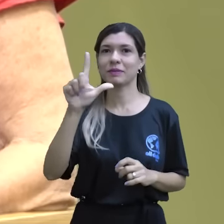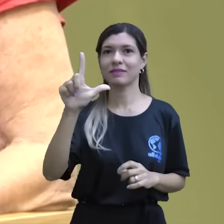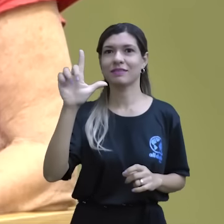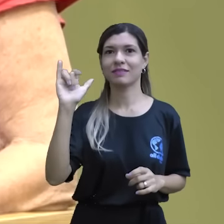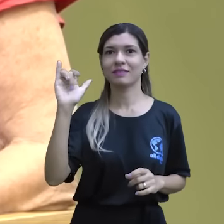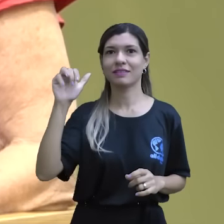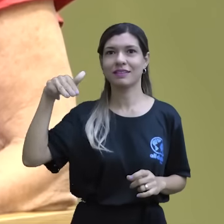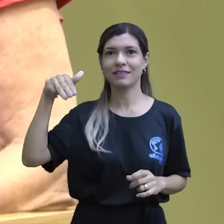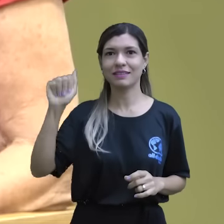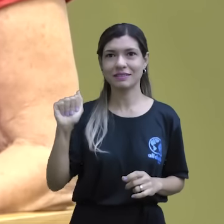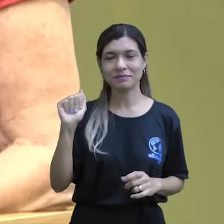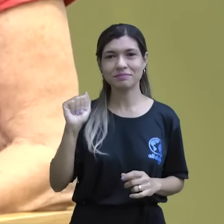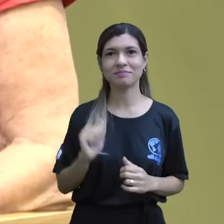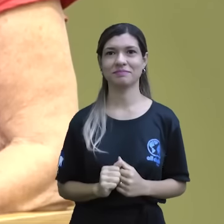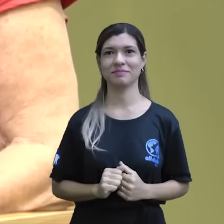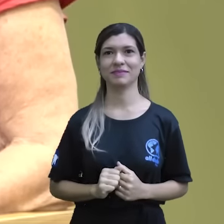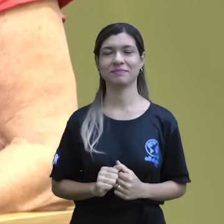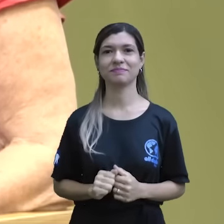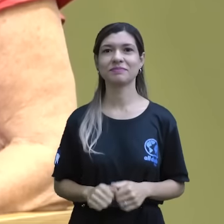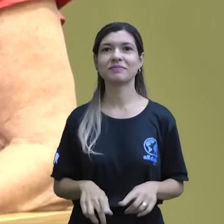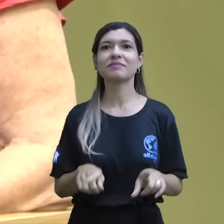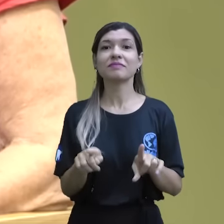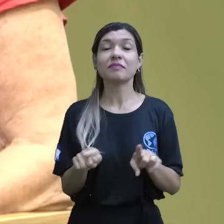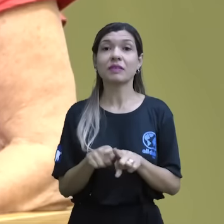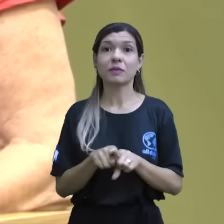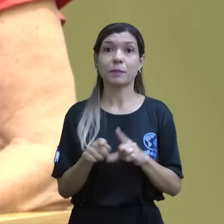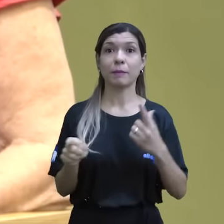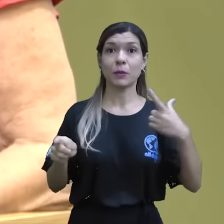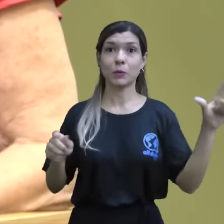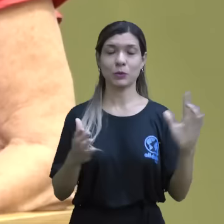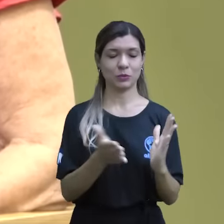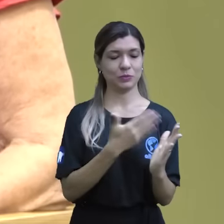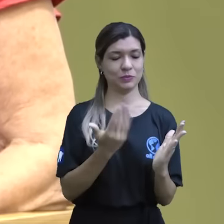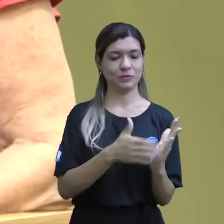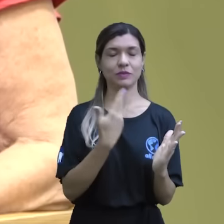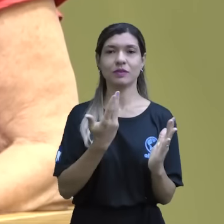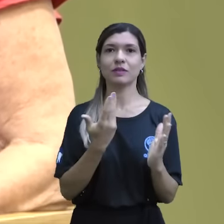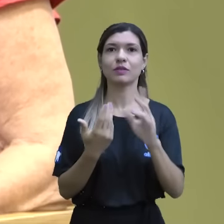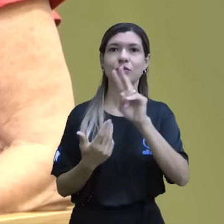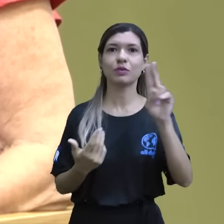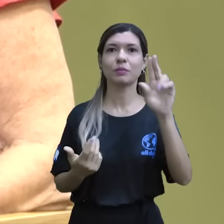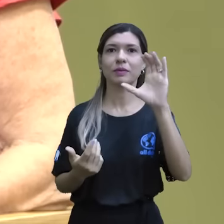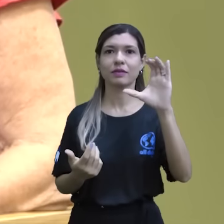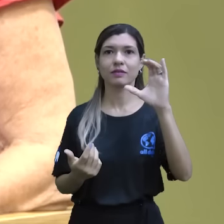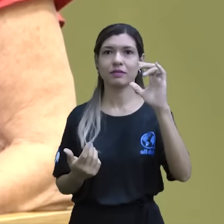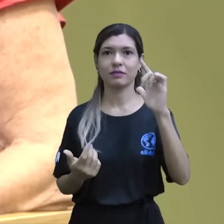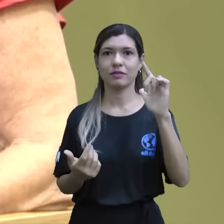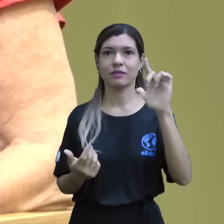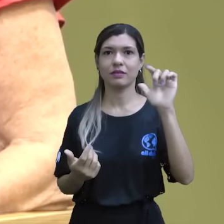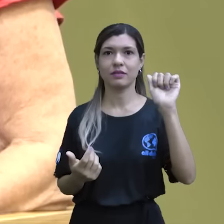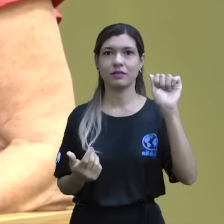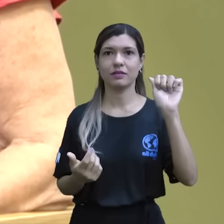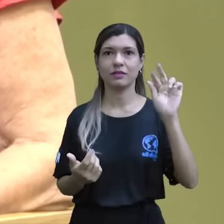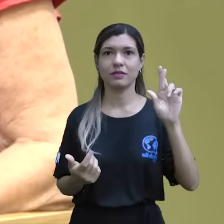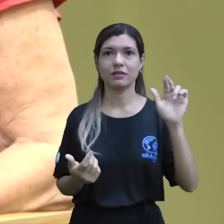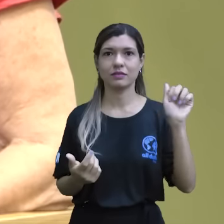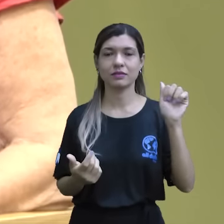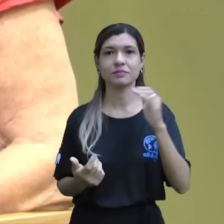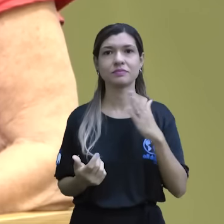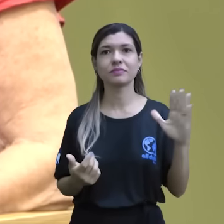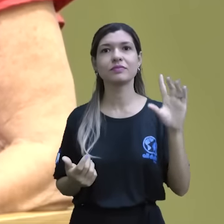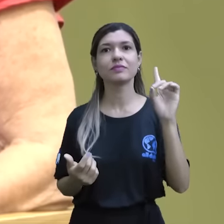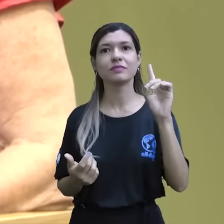desse volume. E aí fiquei. Recentemente, em 2017, quando Lima foi